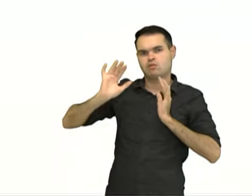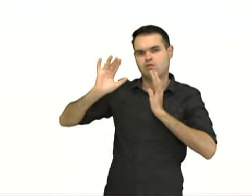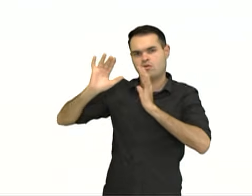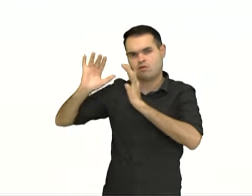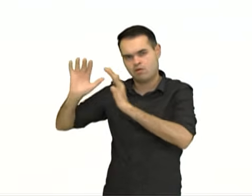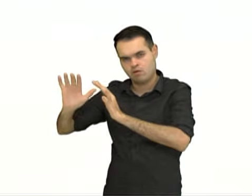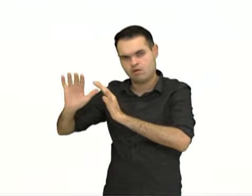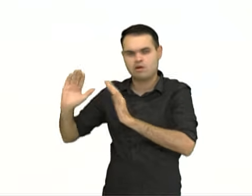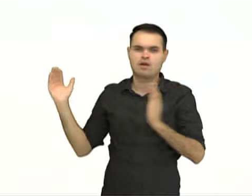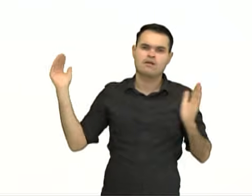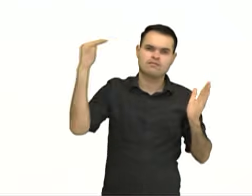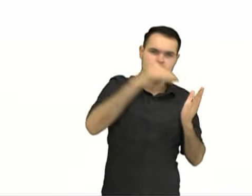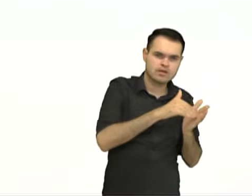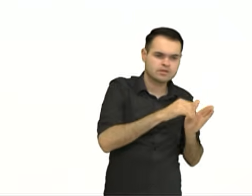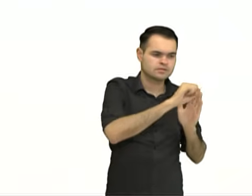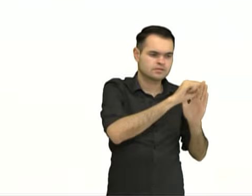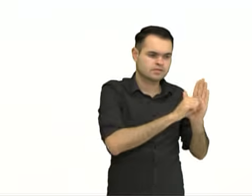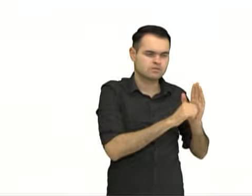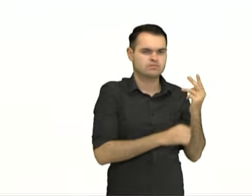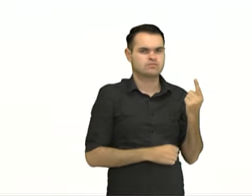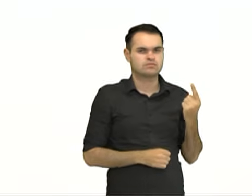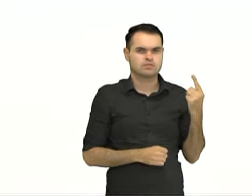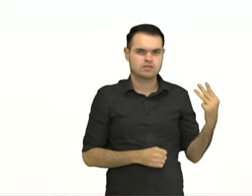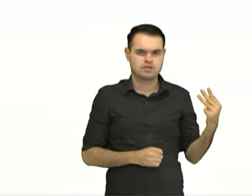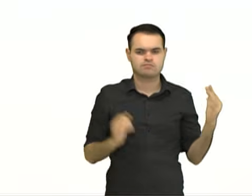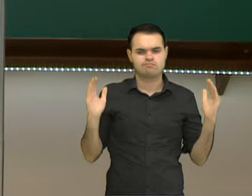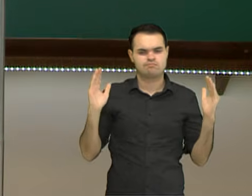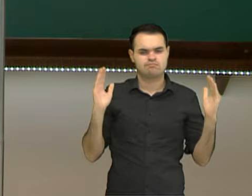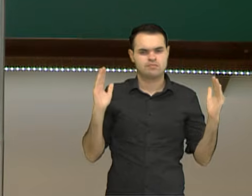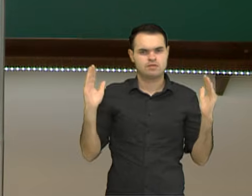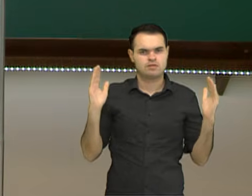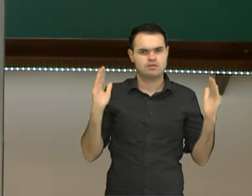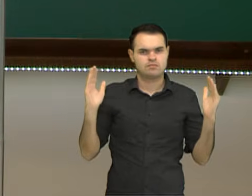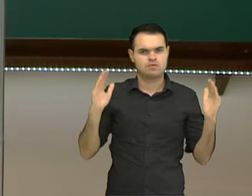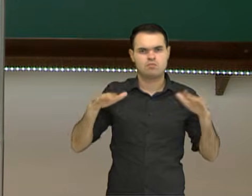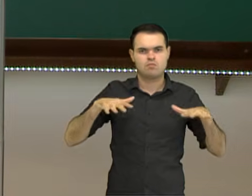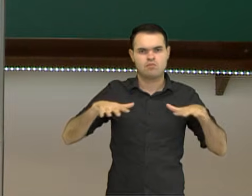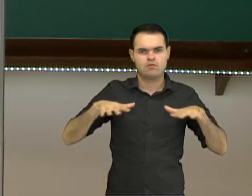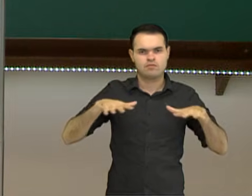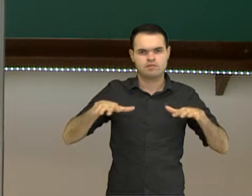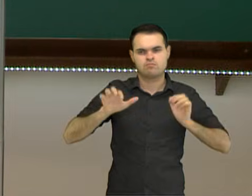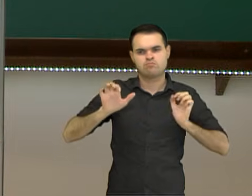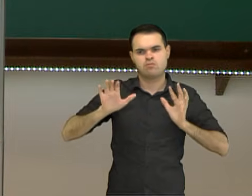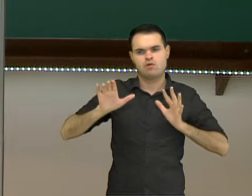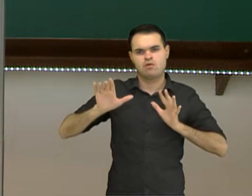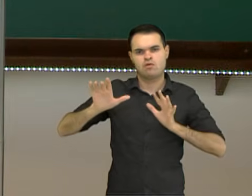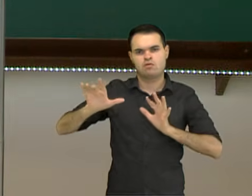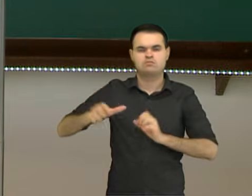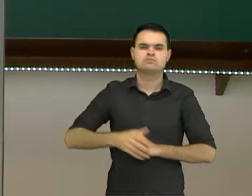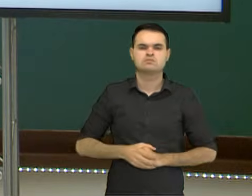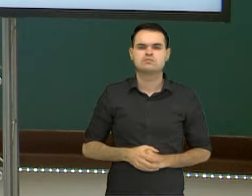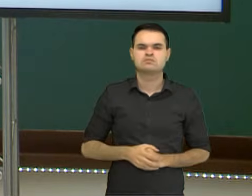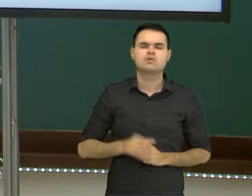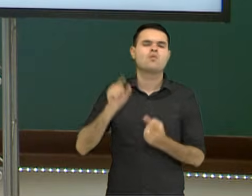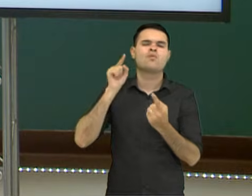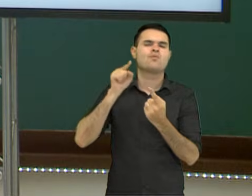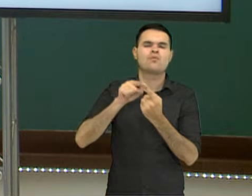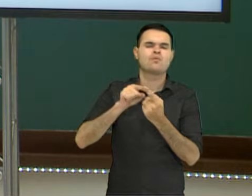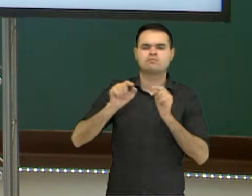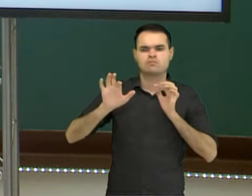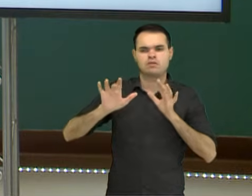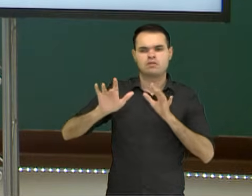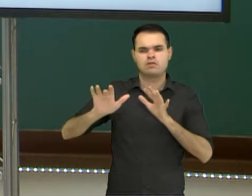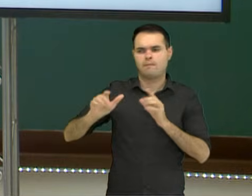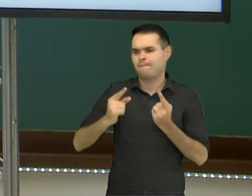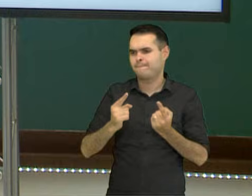estendendo até o século XIII, né? Então a gente vai ter um período aí desse movimento das cruzadas. Qual o objetivo, né?